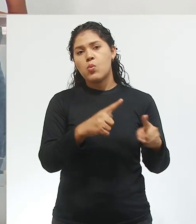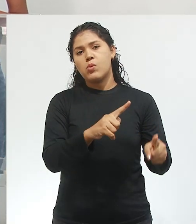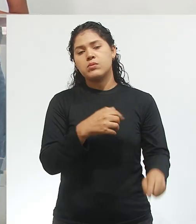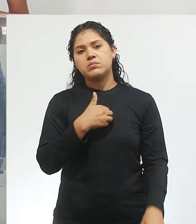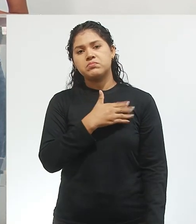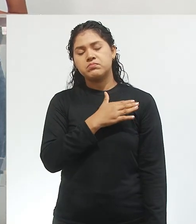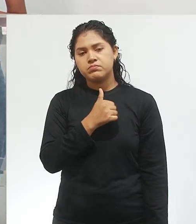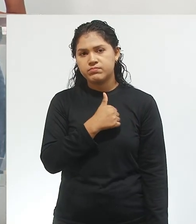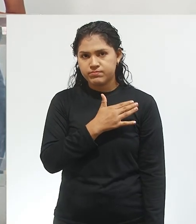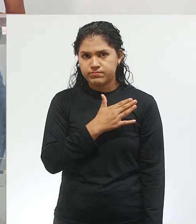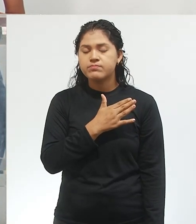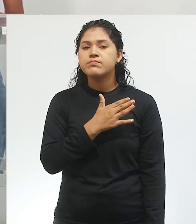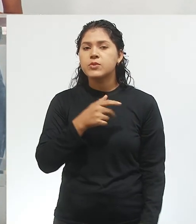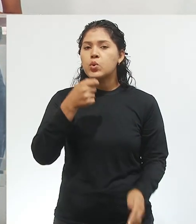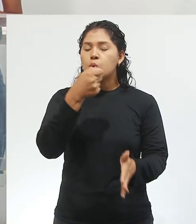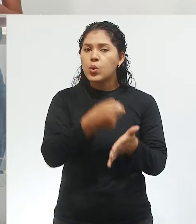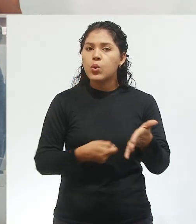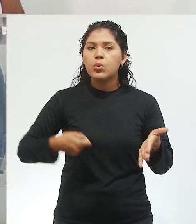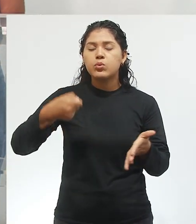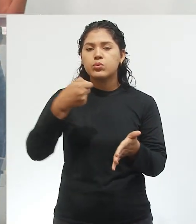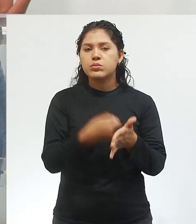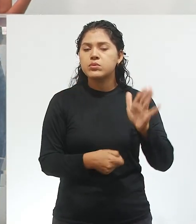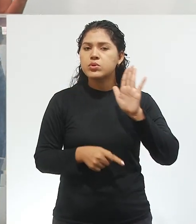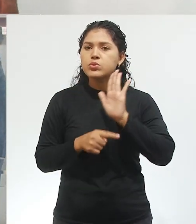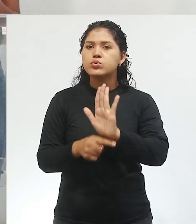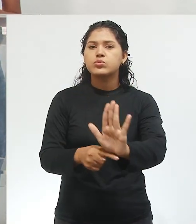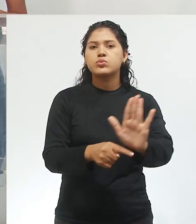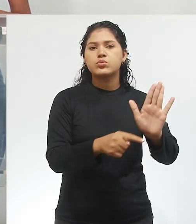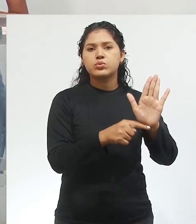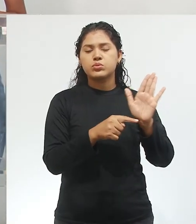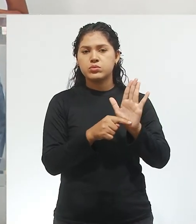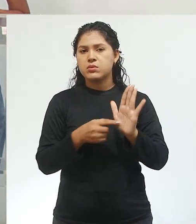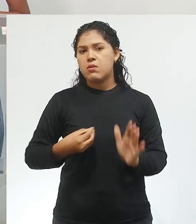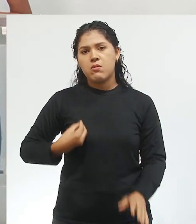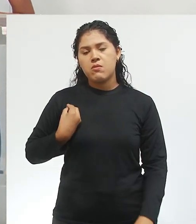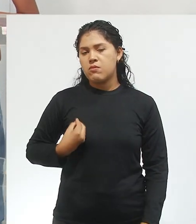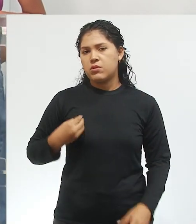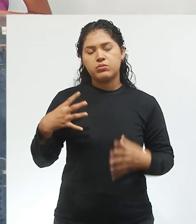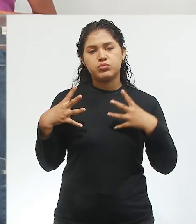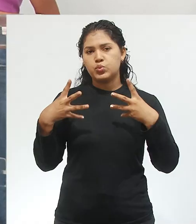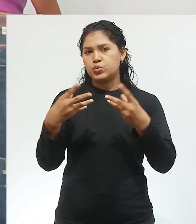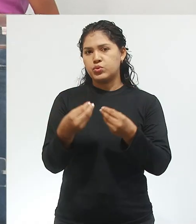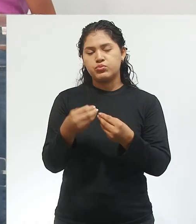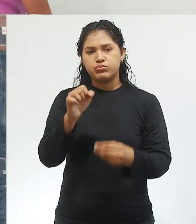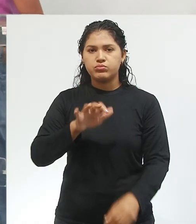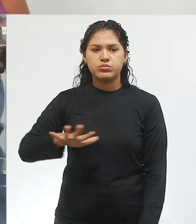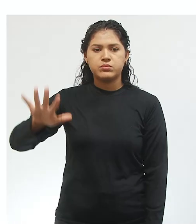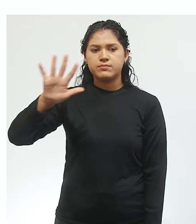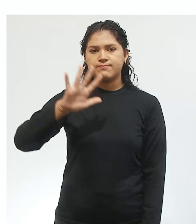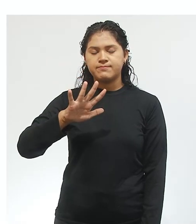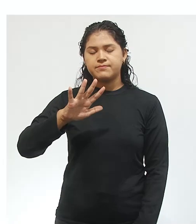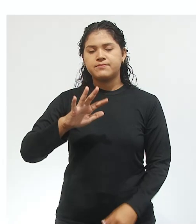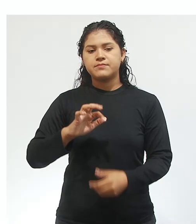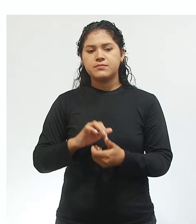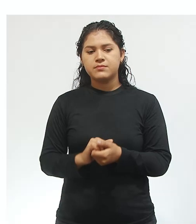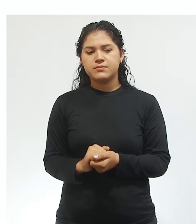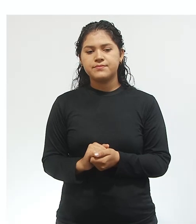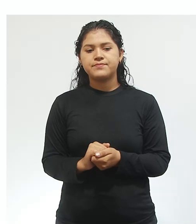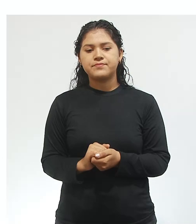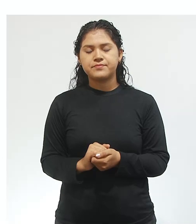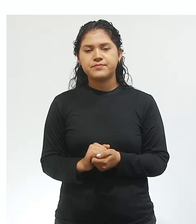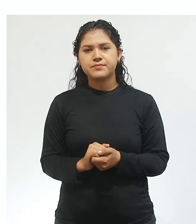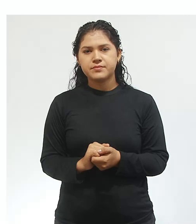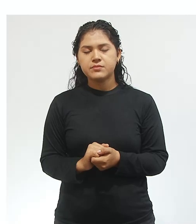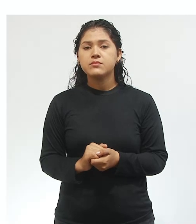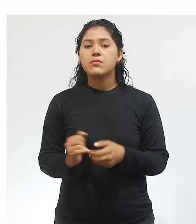preconceitos na sua vida e no seu cotidiano de modo geral. Então, as noções